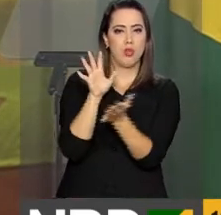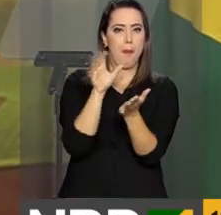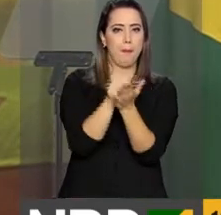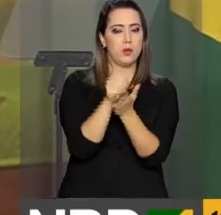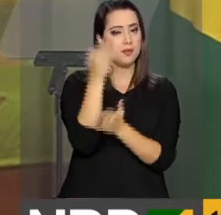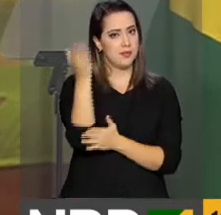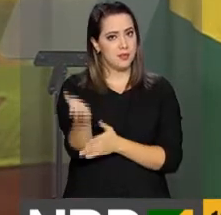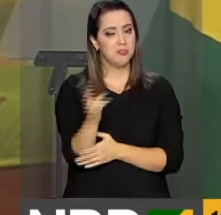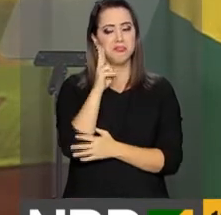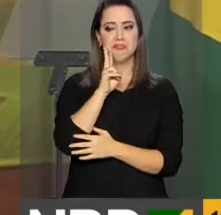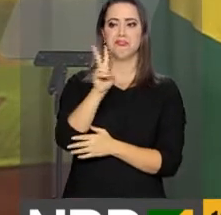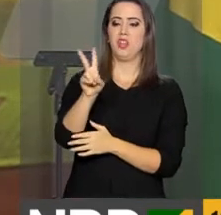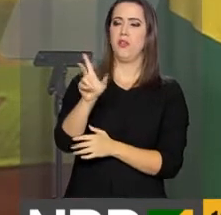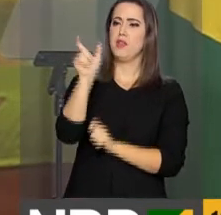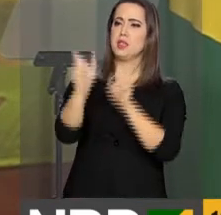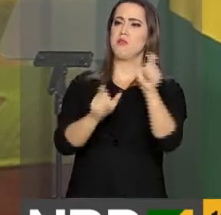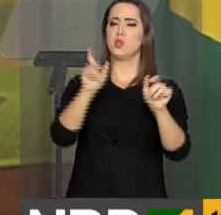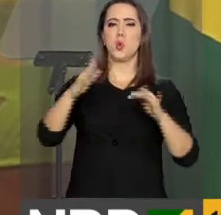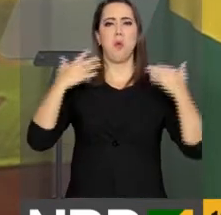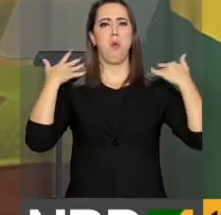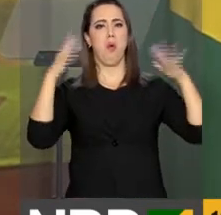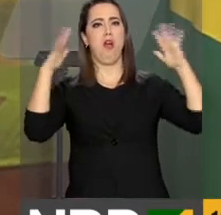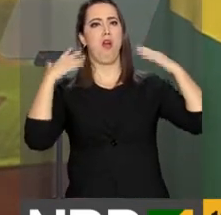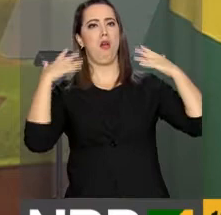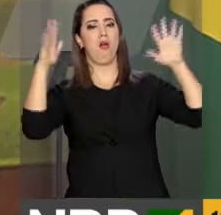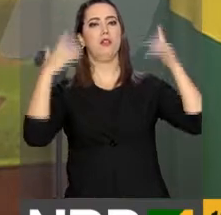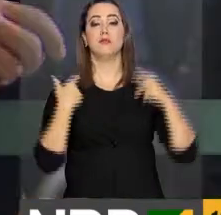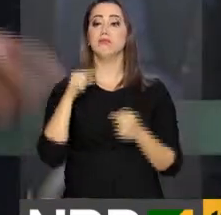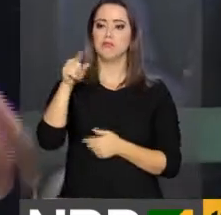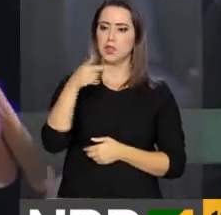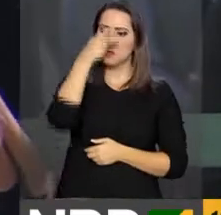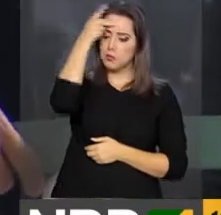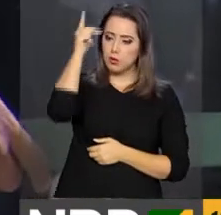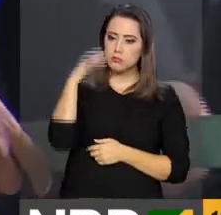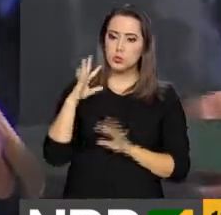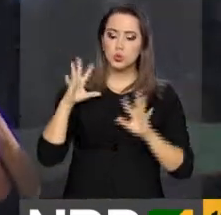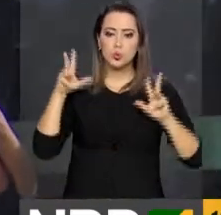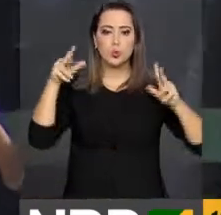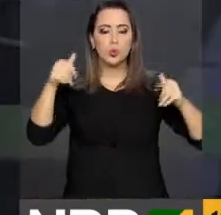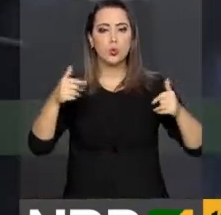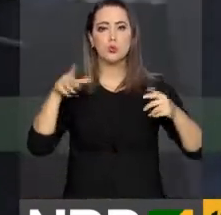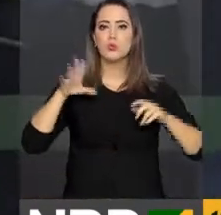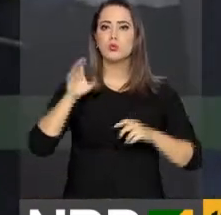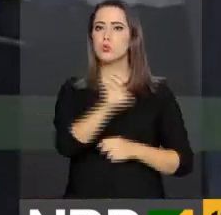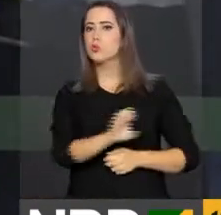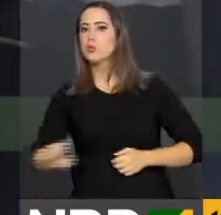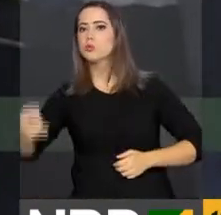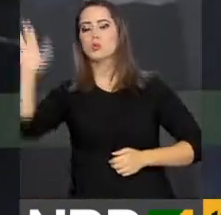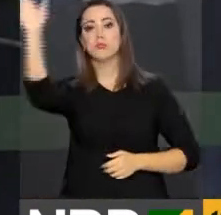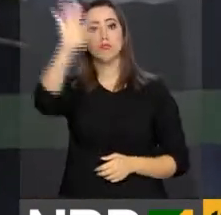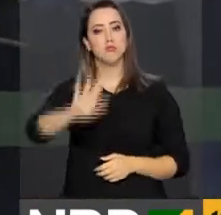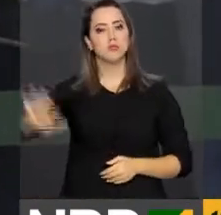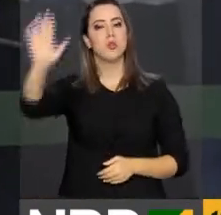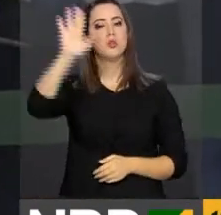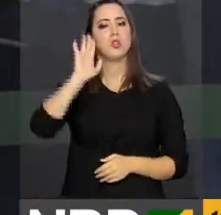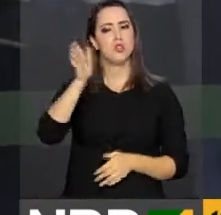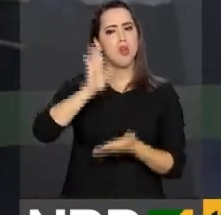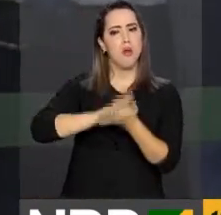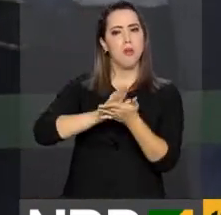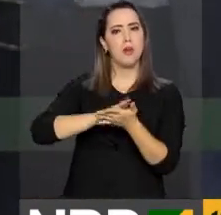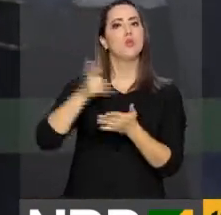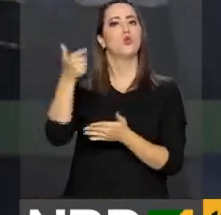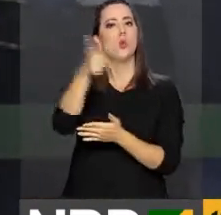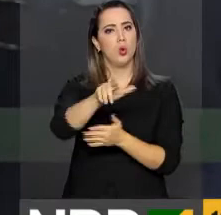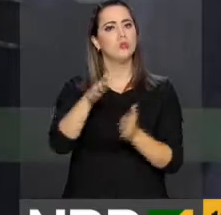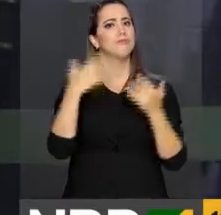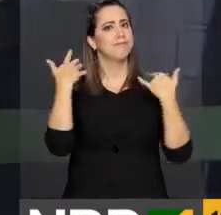dele e verifiquei o entusiasmo. O João Martins conseguiu trazer todos os estados da federação, de modo que já recebeu um aplauso, merece mais um